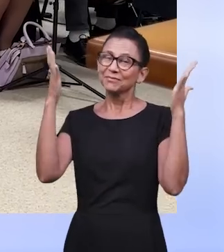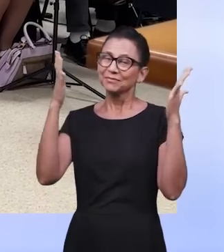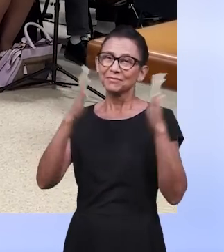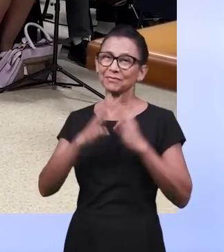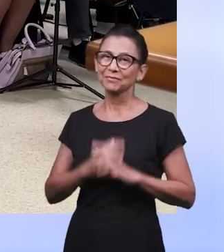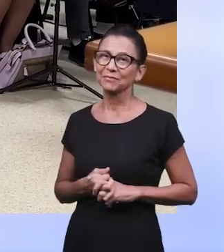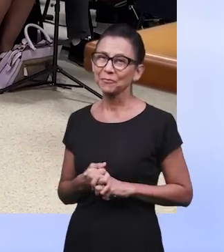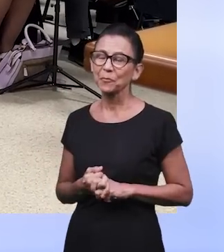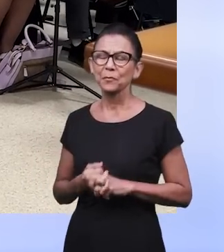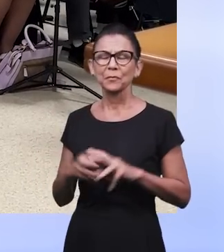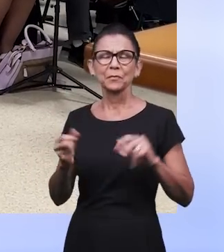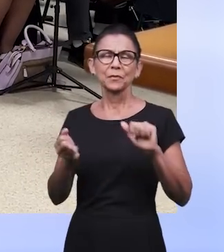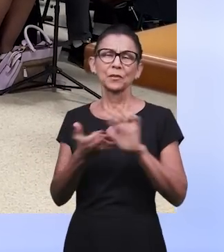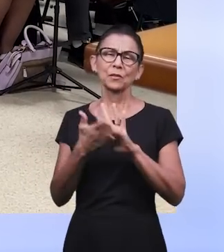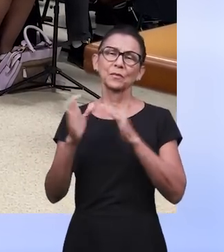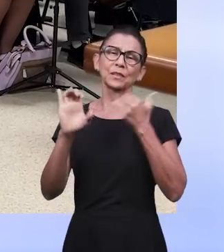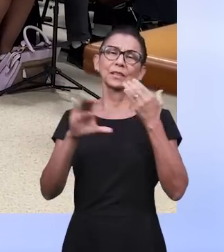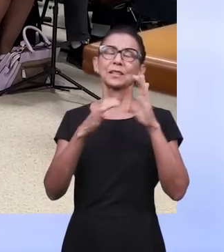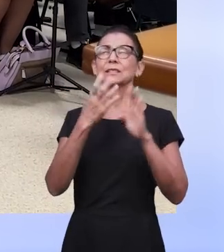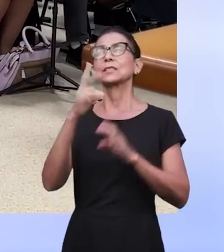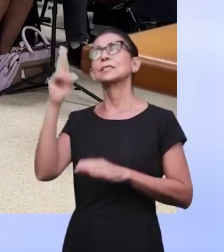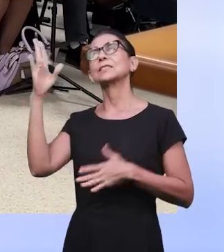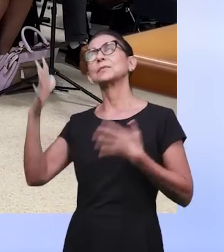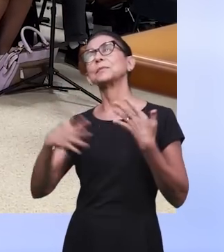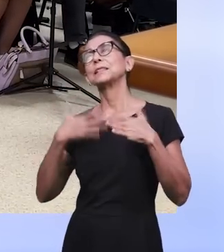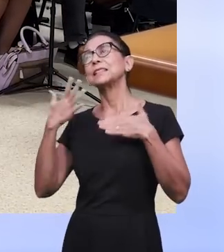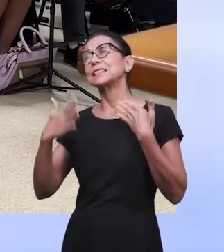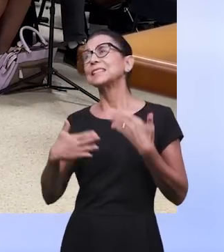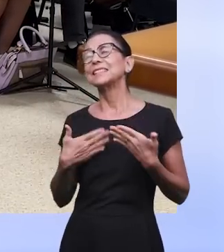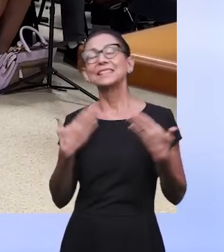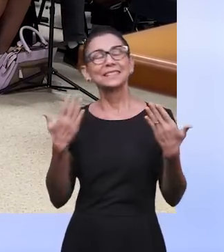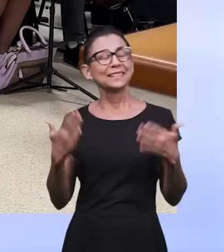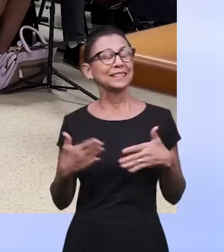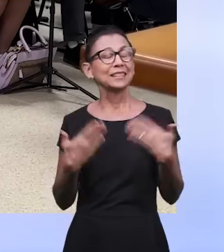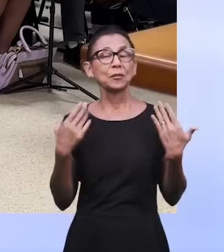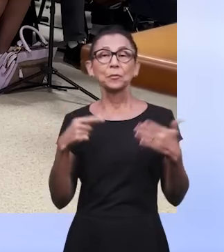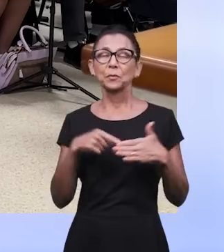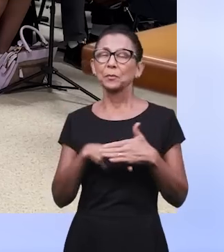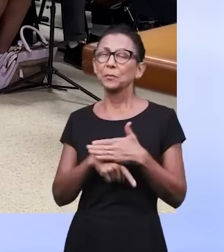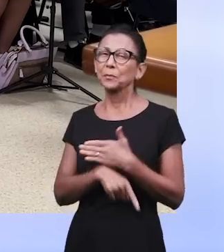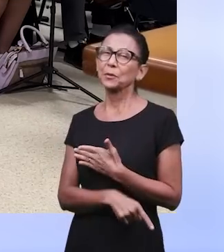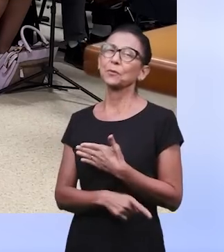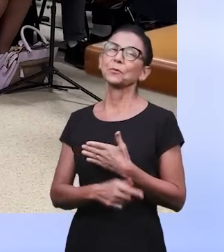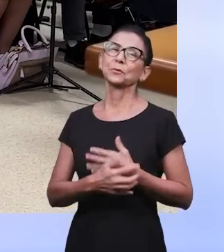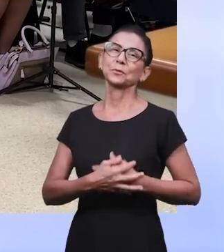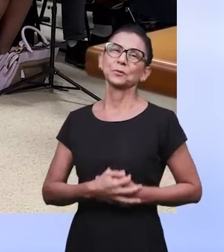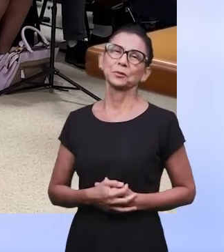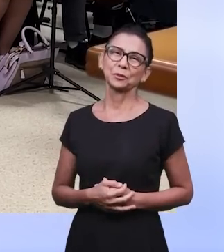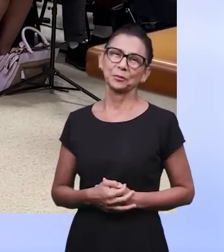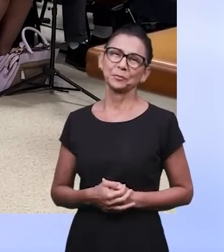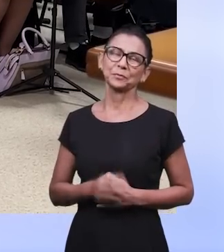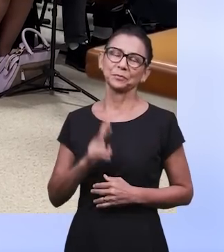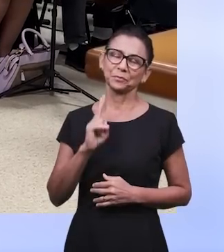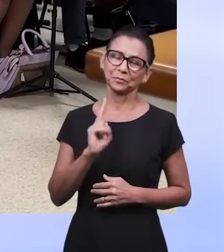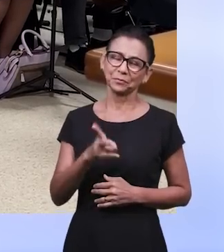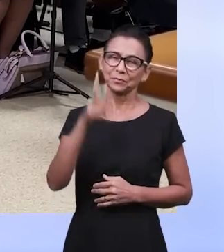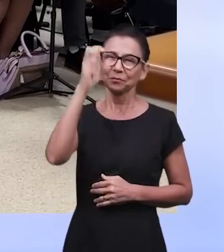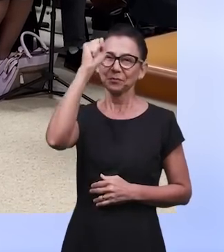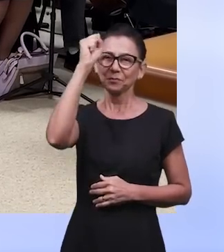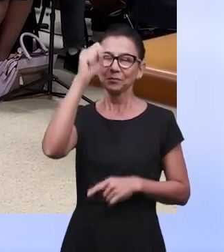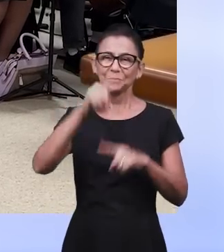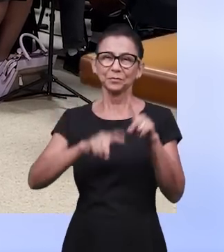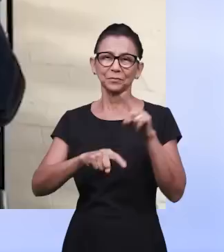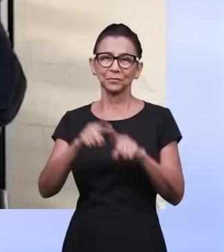infantil e louvam ao Senhor com uma alegria incomparável e se empenham em aprender novos instrumentos para adorar ao